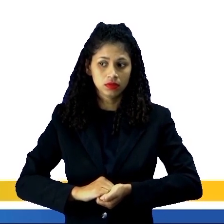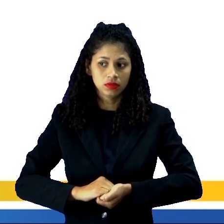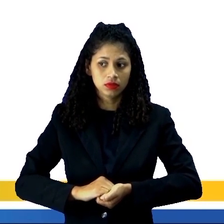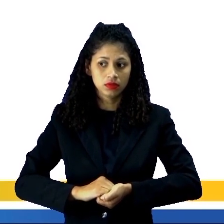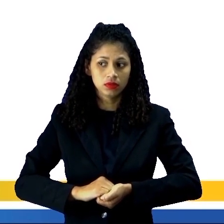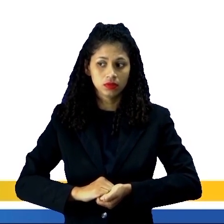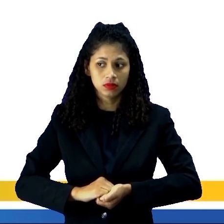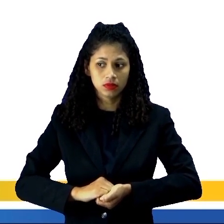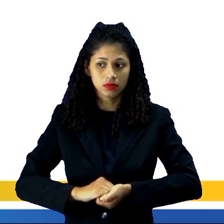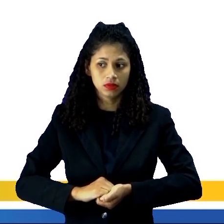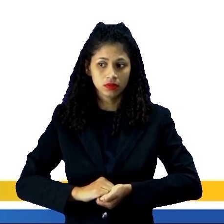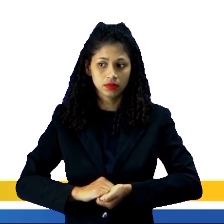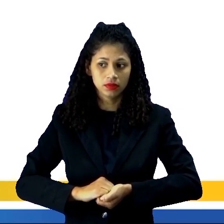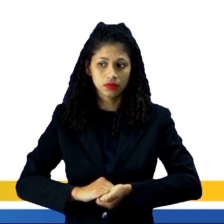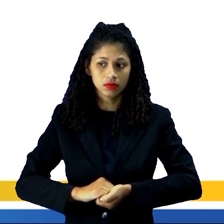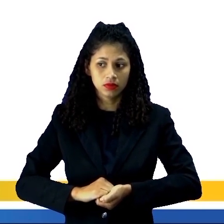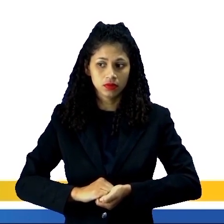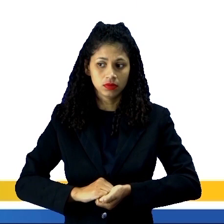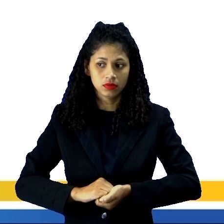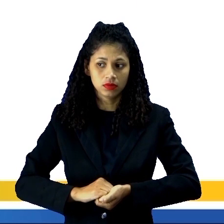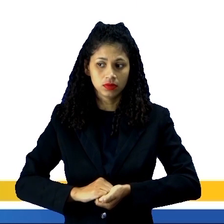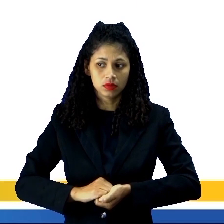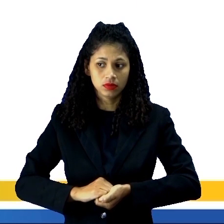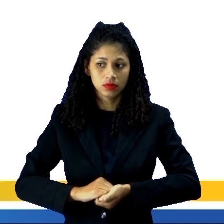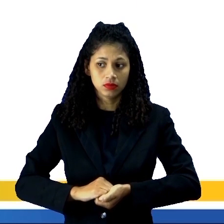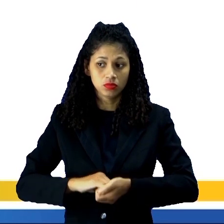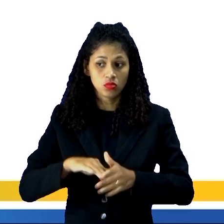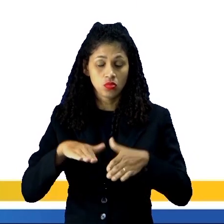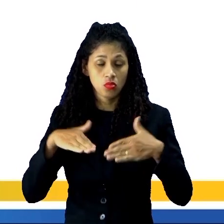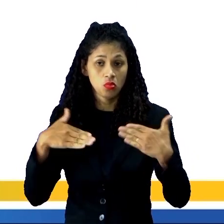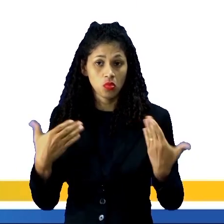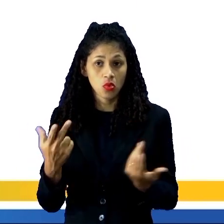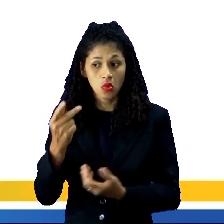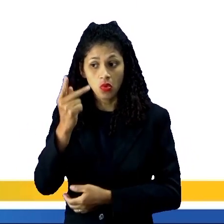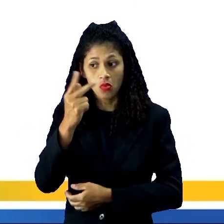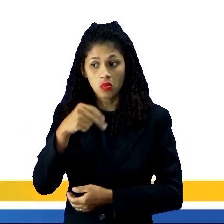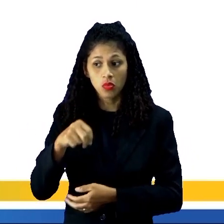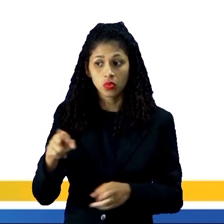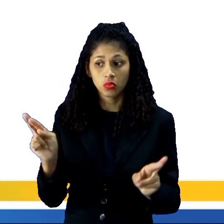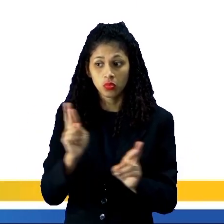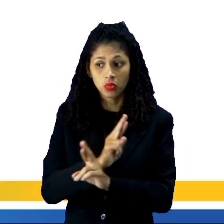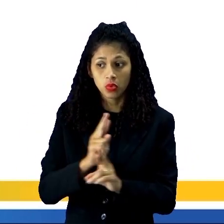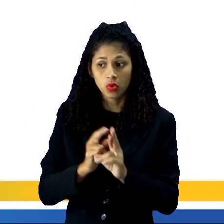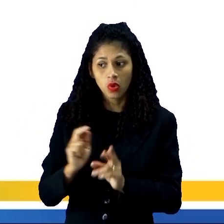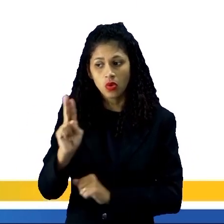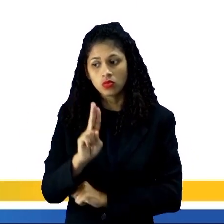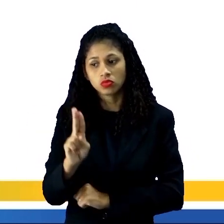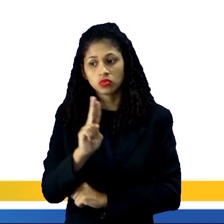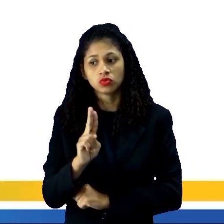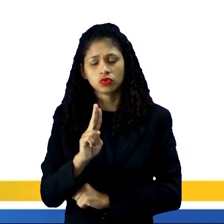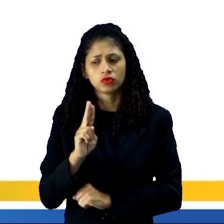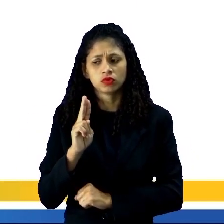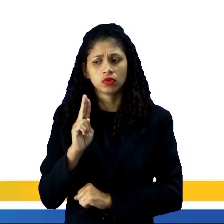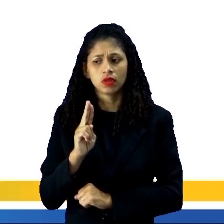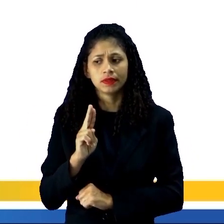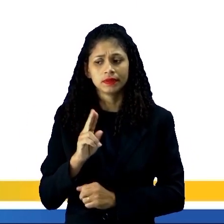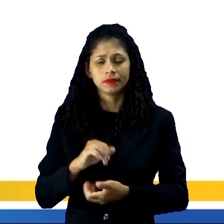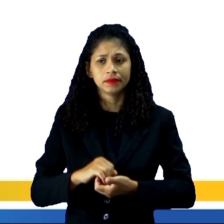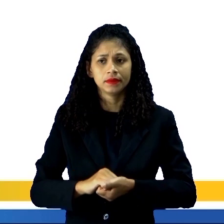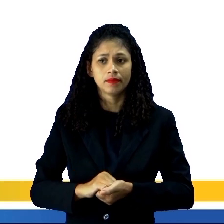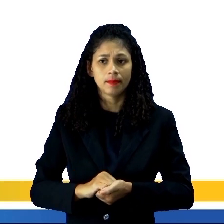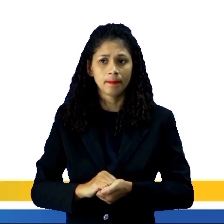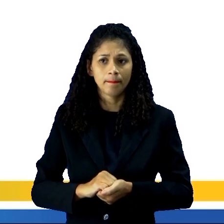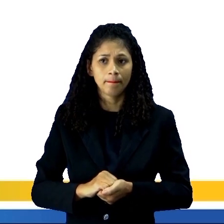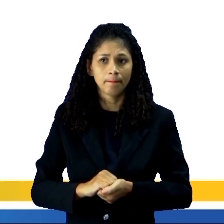Which relative pronoun should we use? Qual o pronome relativo que nós deveríamos ou devemos utilizar?